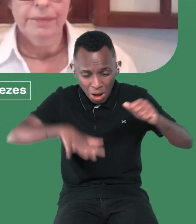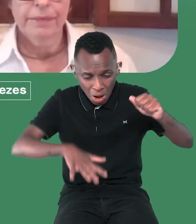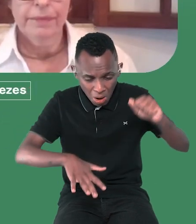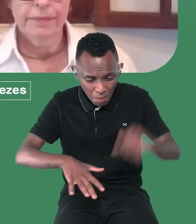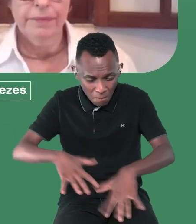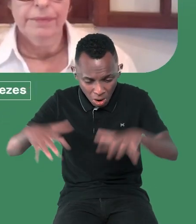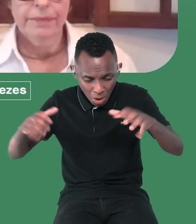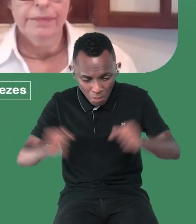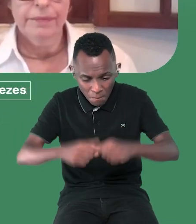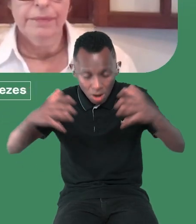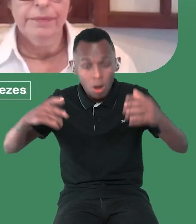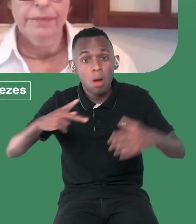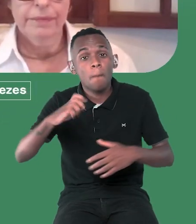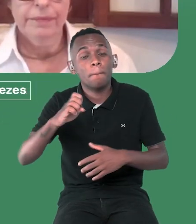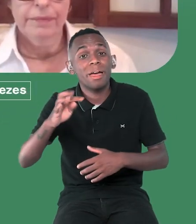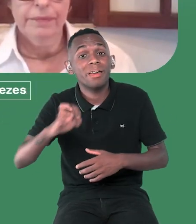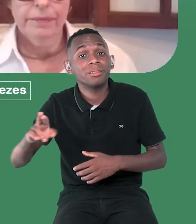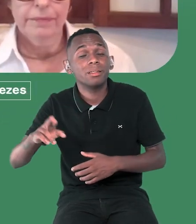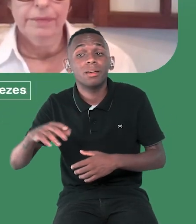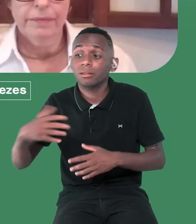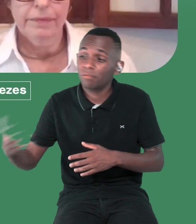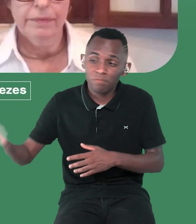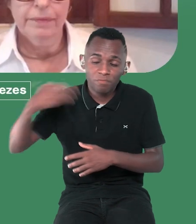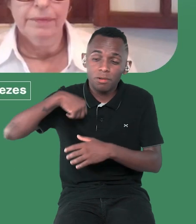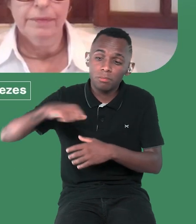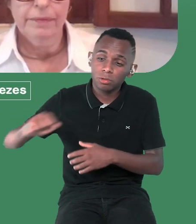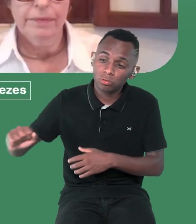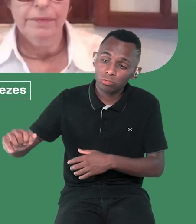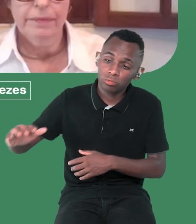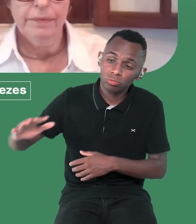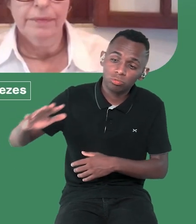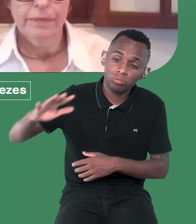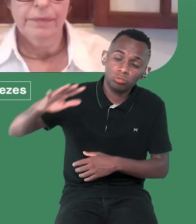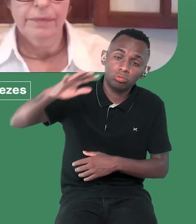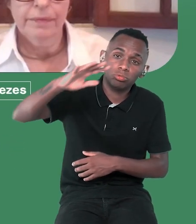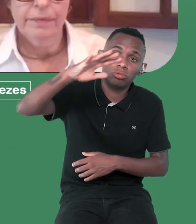Como? Por que é um sofrimento para você?